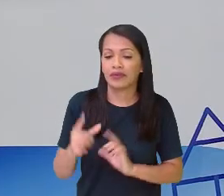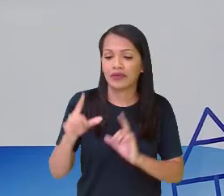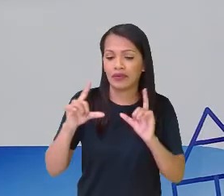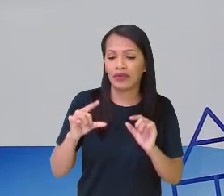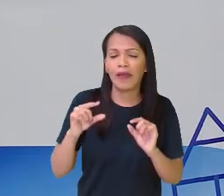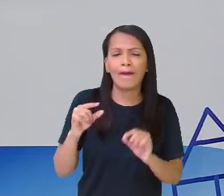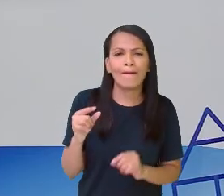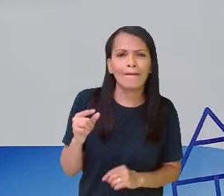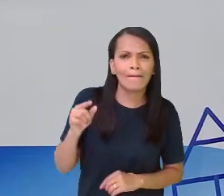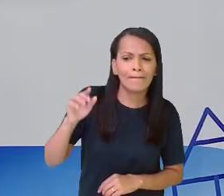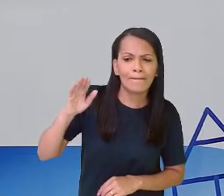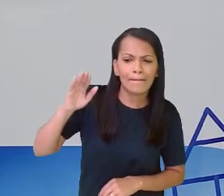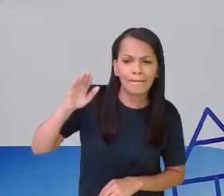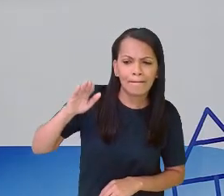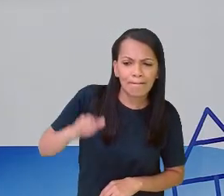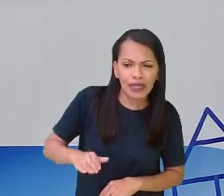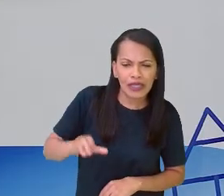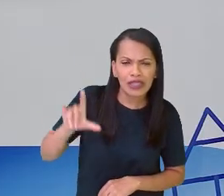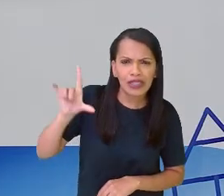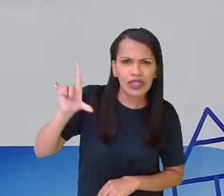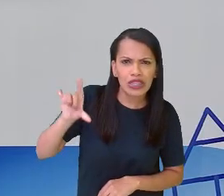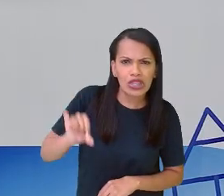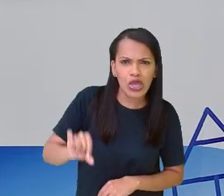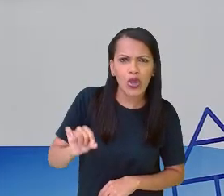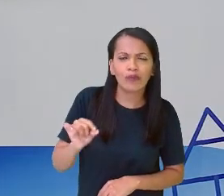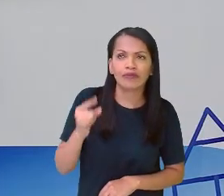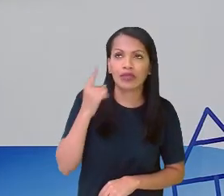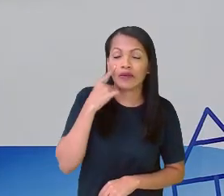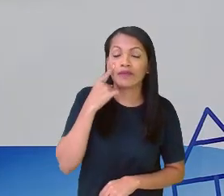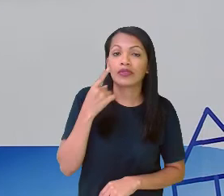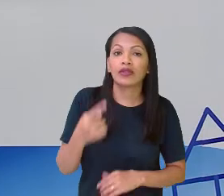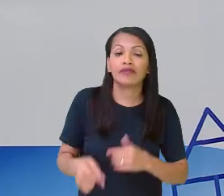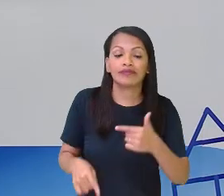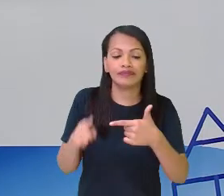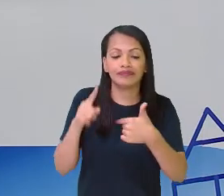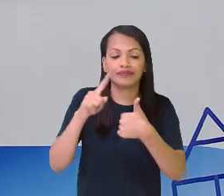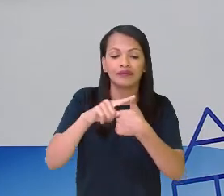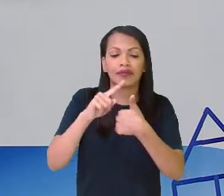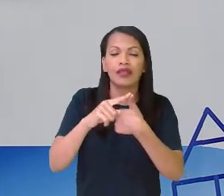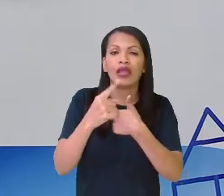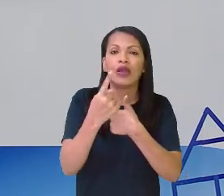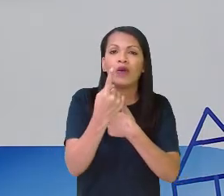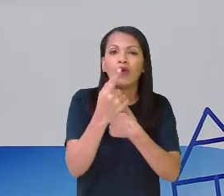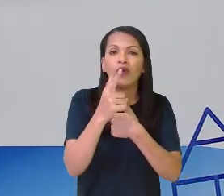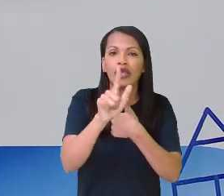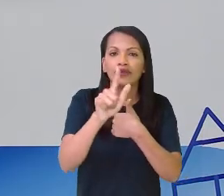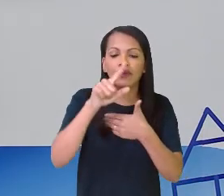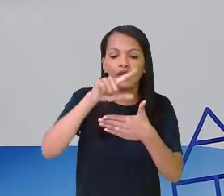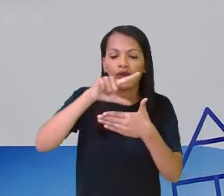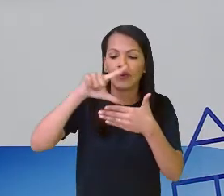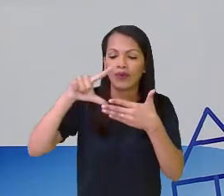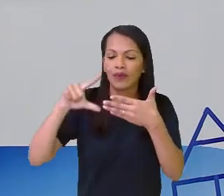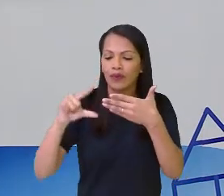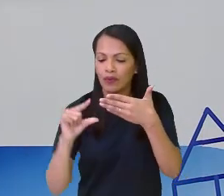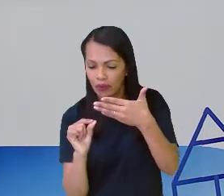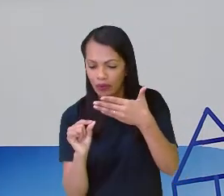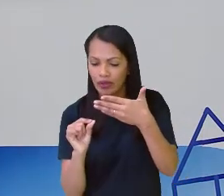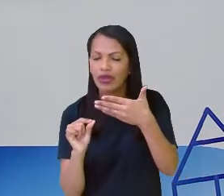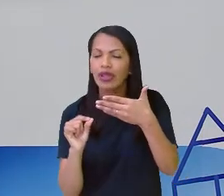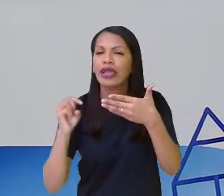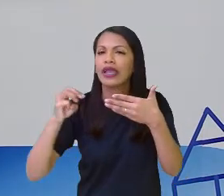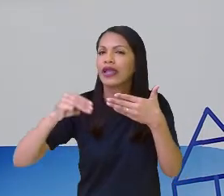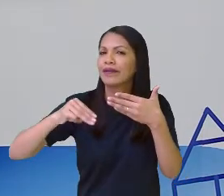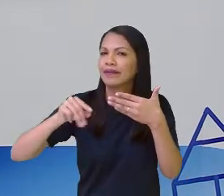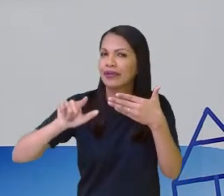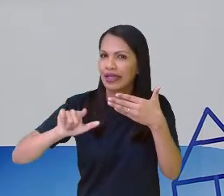que 1 litro ml. E um exemplo claro são esses frasquinhos. Normalmente eles têm um